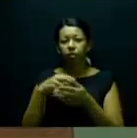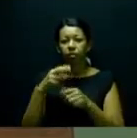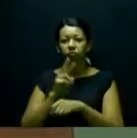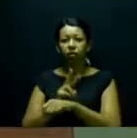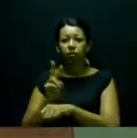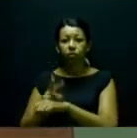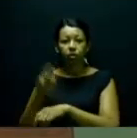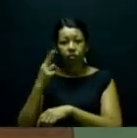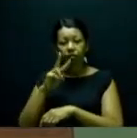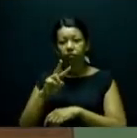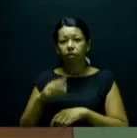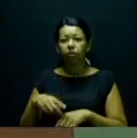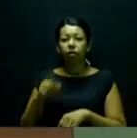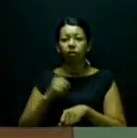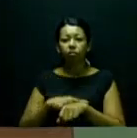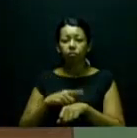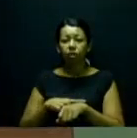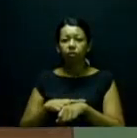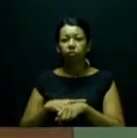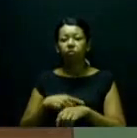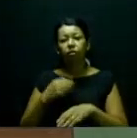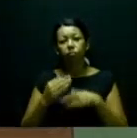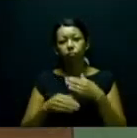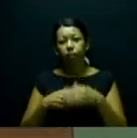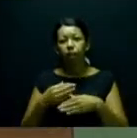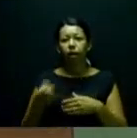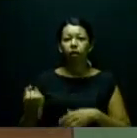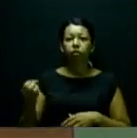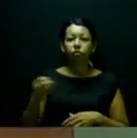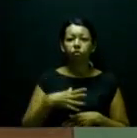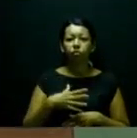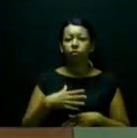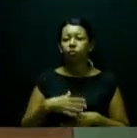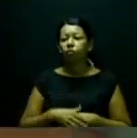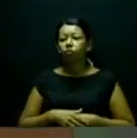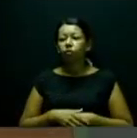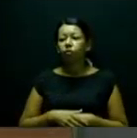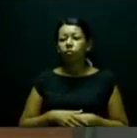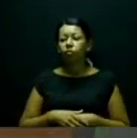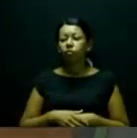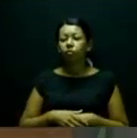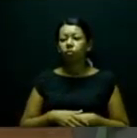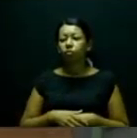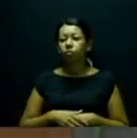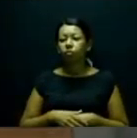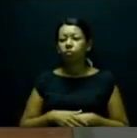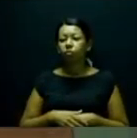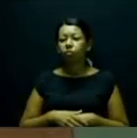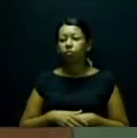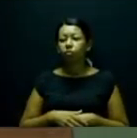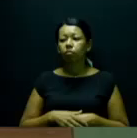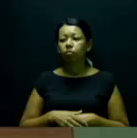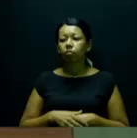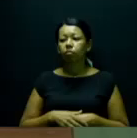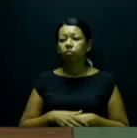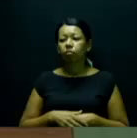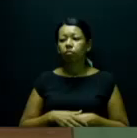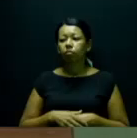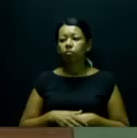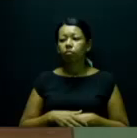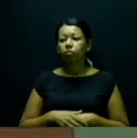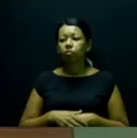ver a validade, vai embalar novamente, porque se você leva um, ele leva outro, ele leva outro, e automaticamente